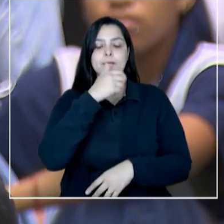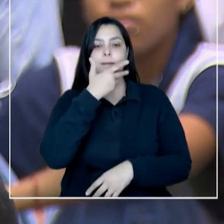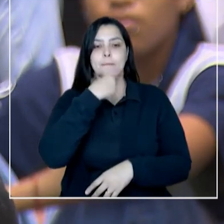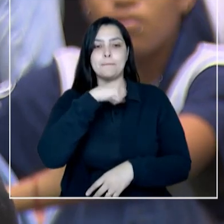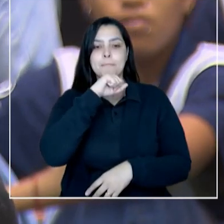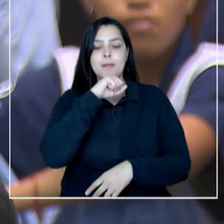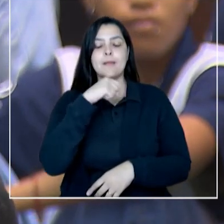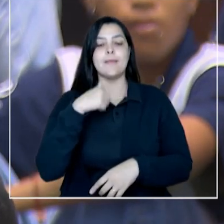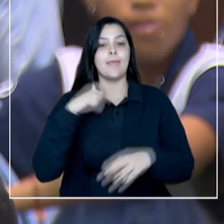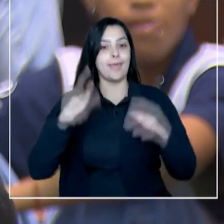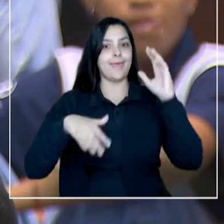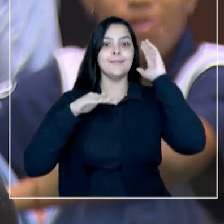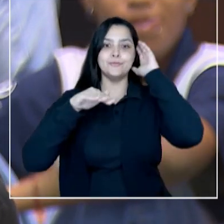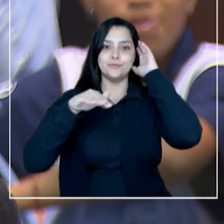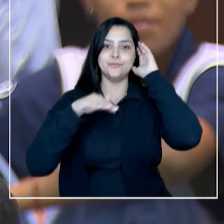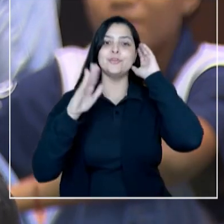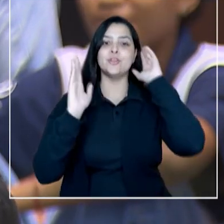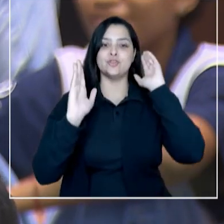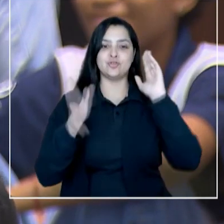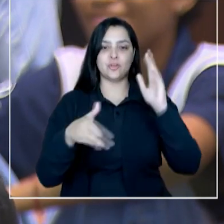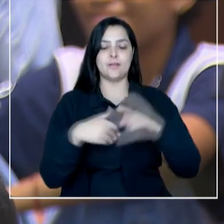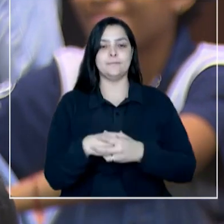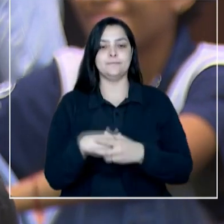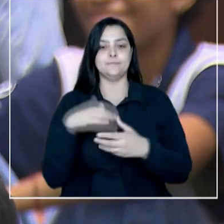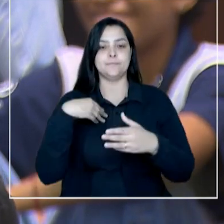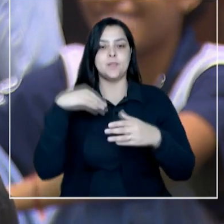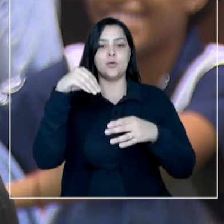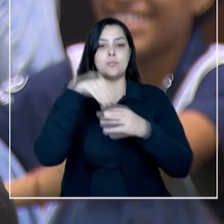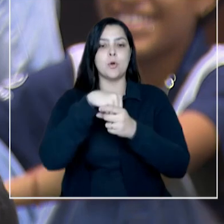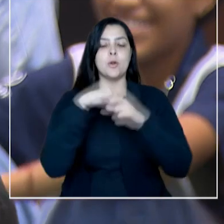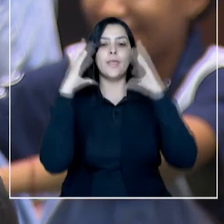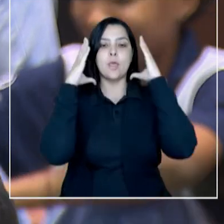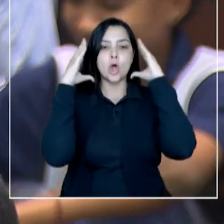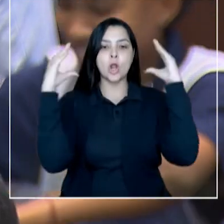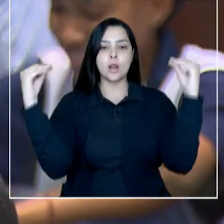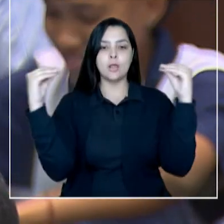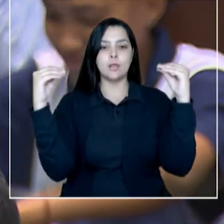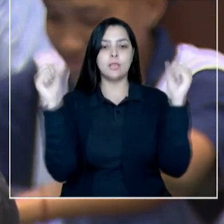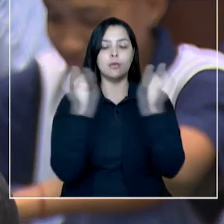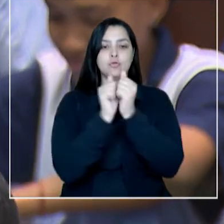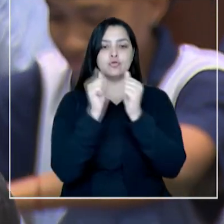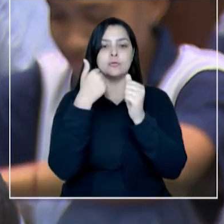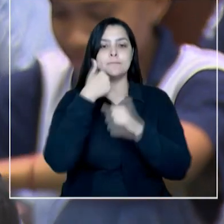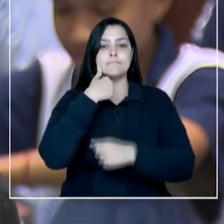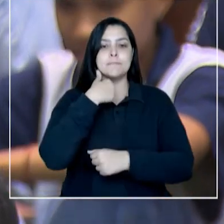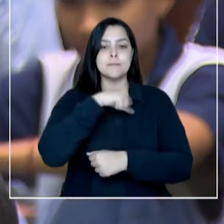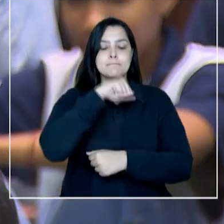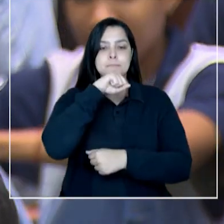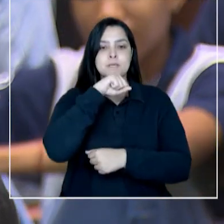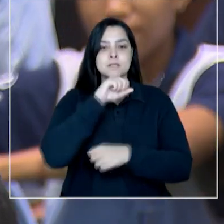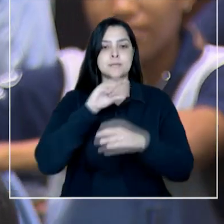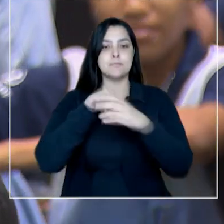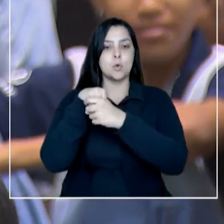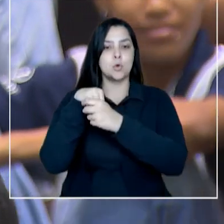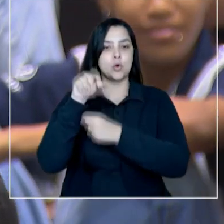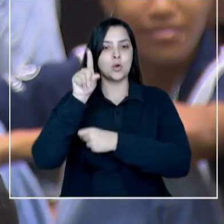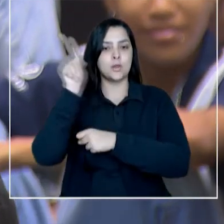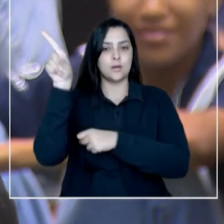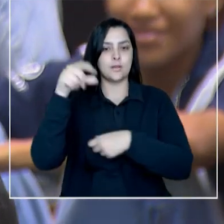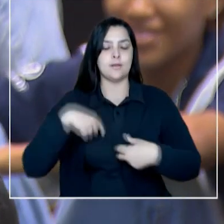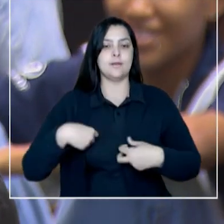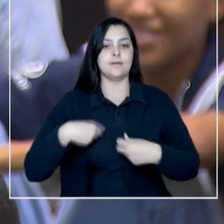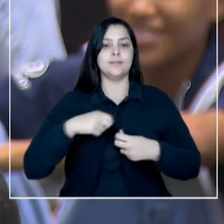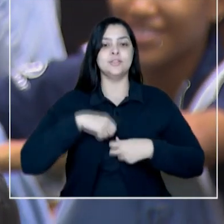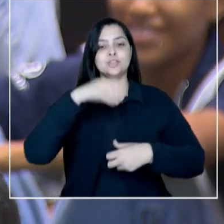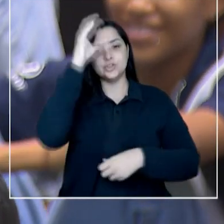tal. E eu fui morar na Holanda com minha mãe quando... Minha mãe foi morar na Holanda porque a minha tia morava